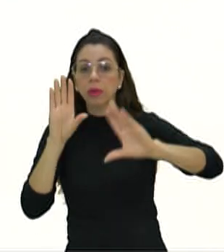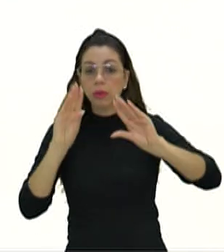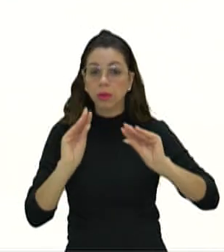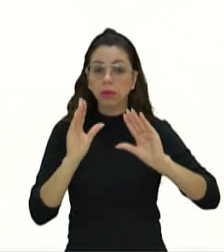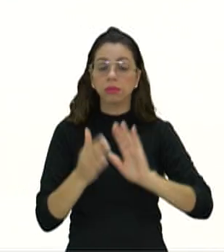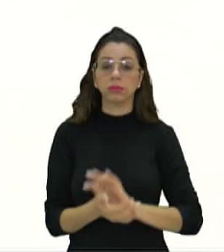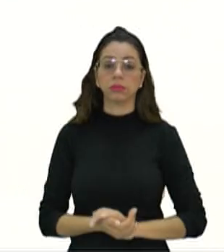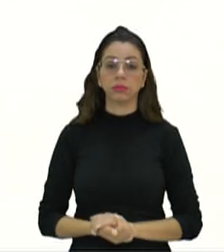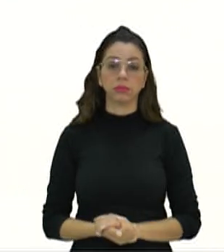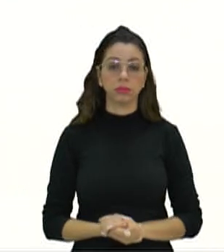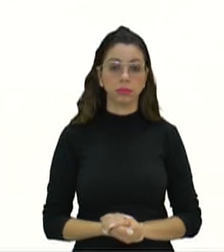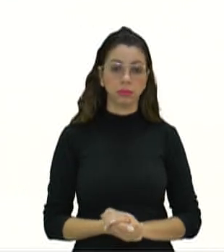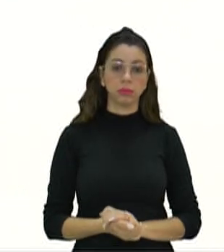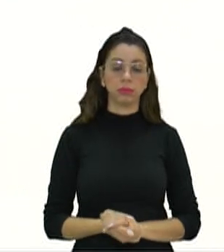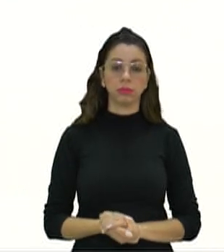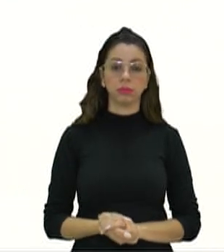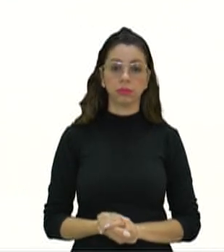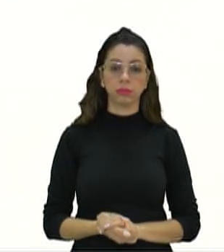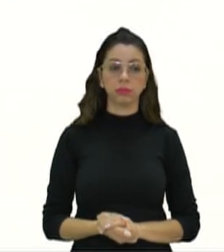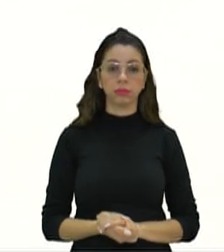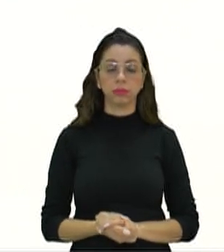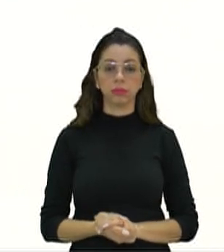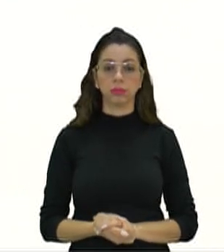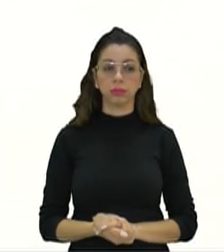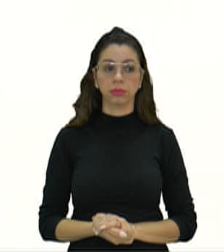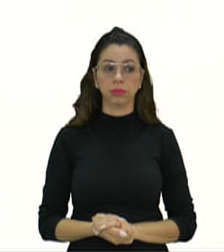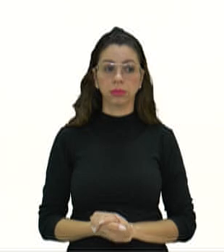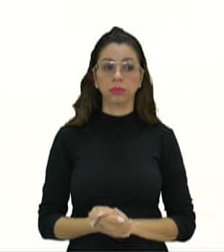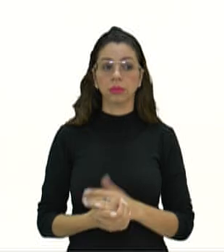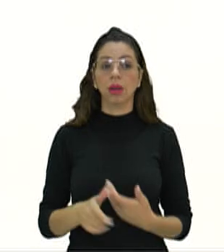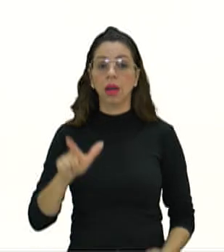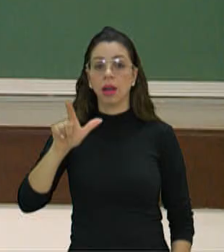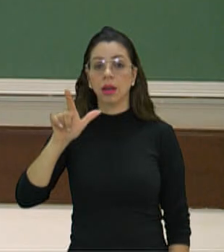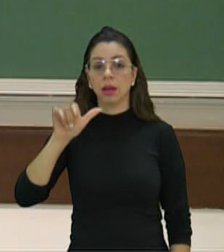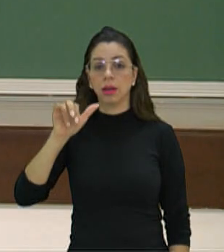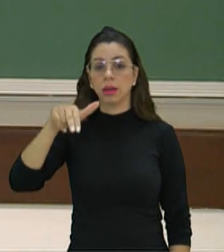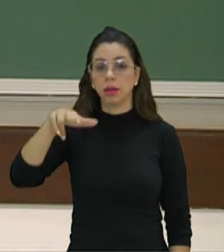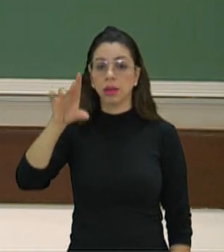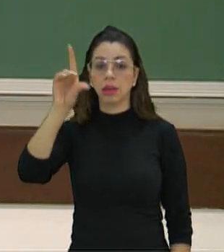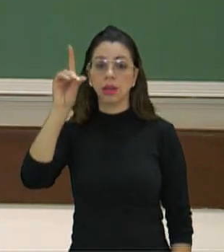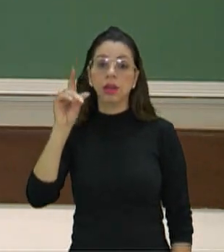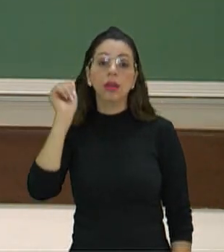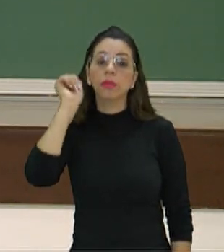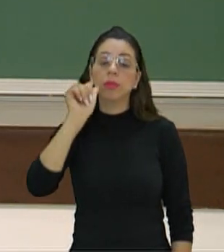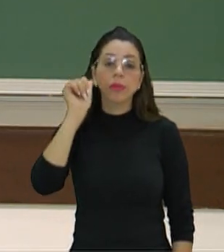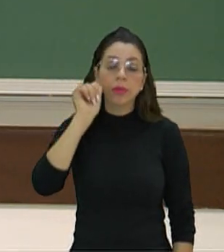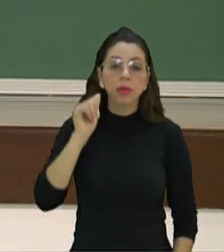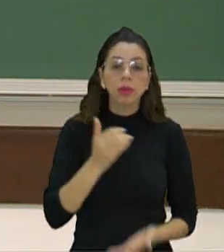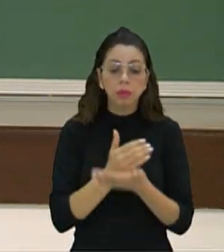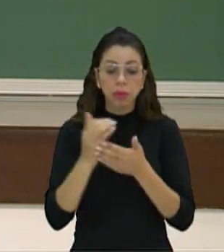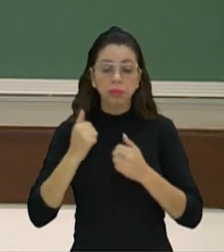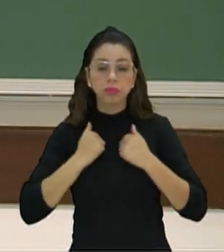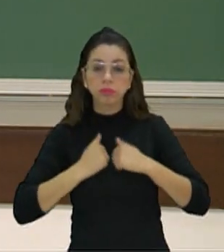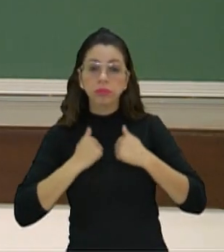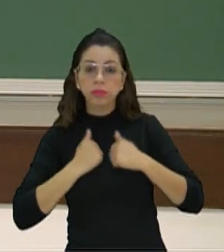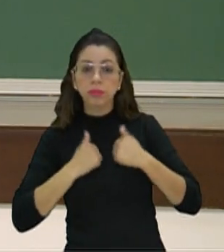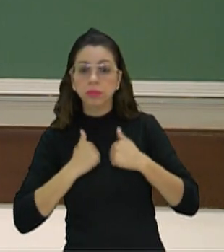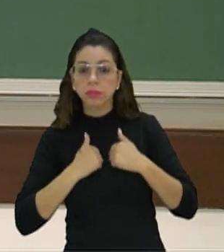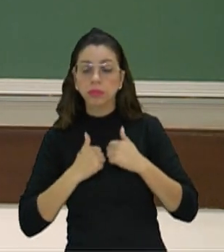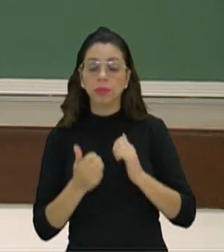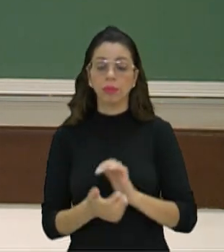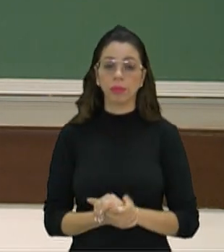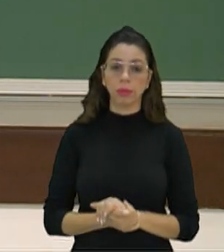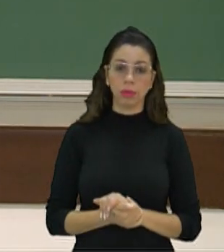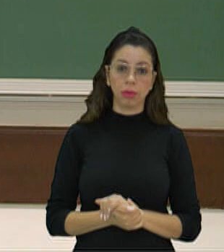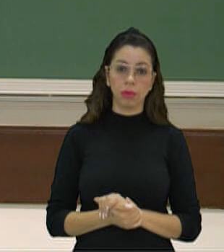has Linda taken a shower? Se a Linda tem tomado banho. Na hora de marcar a resposta, observem justamente o sujeito para poder